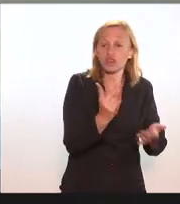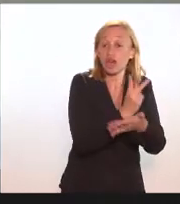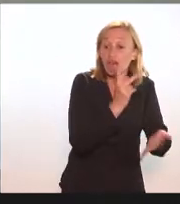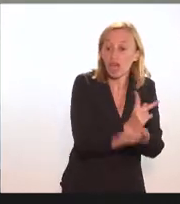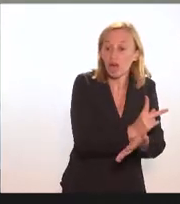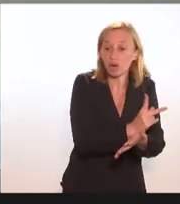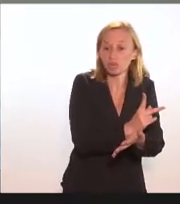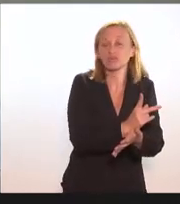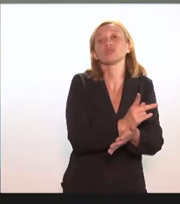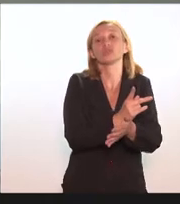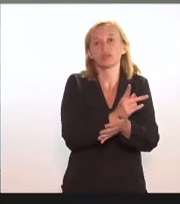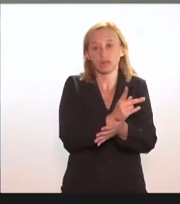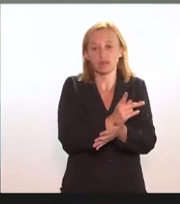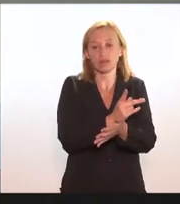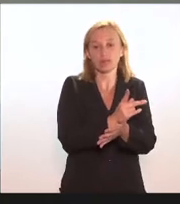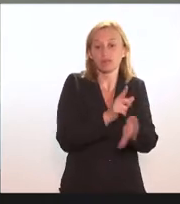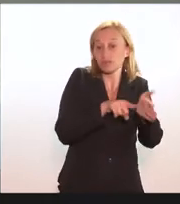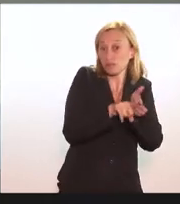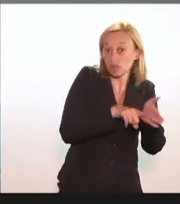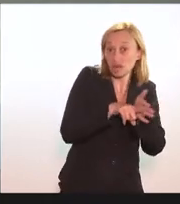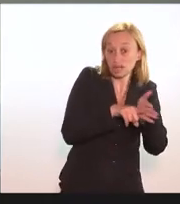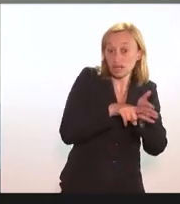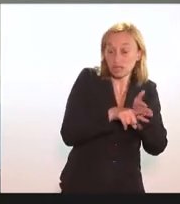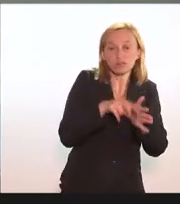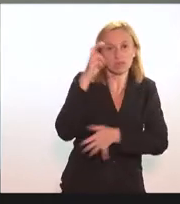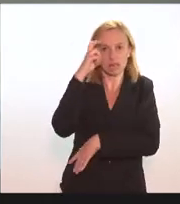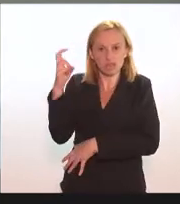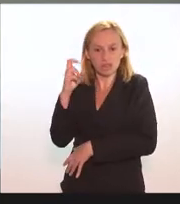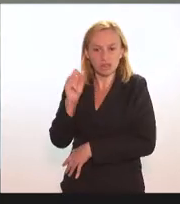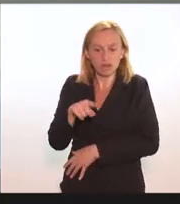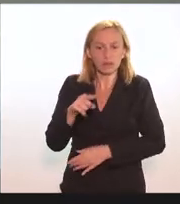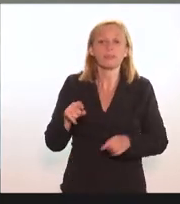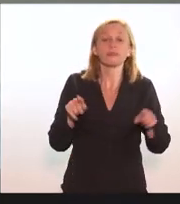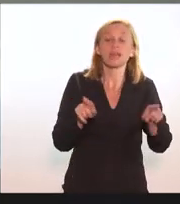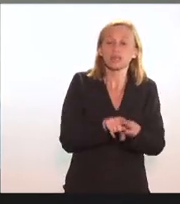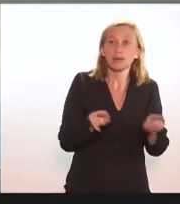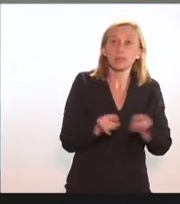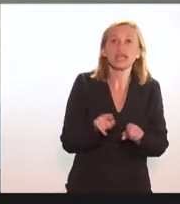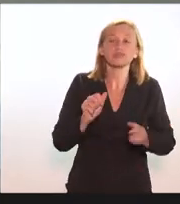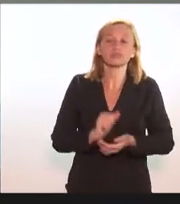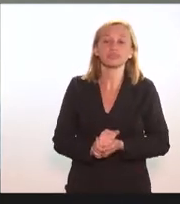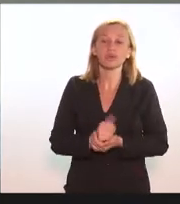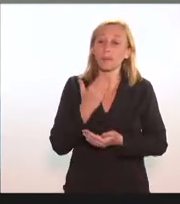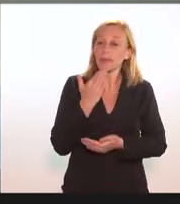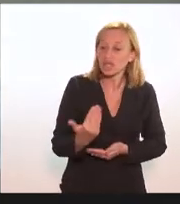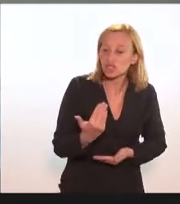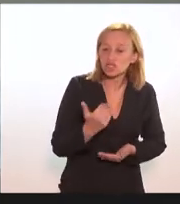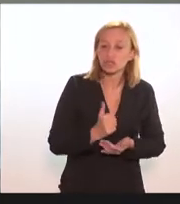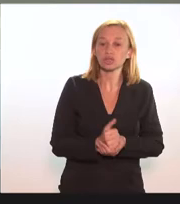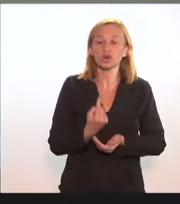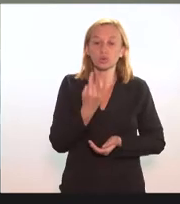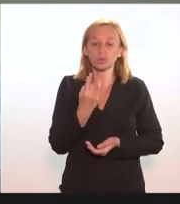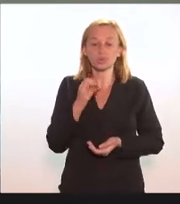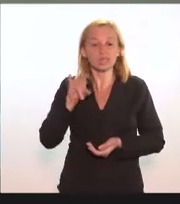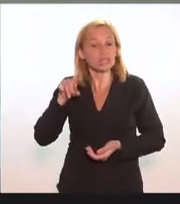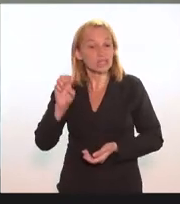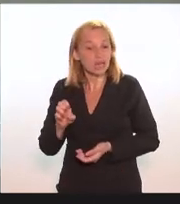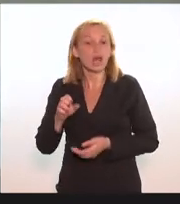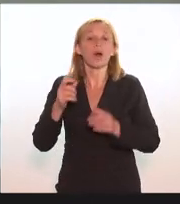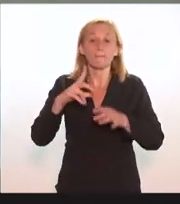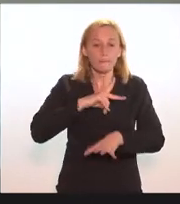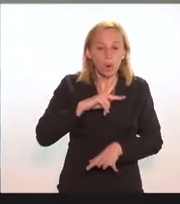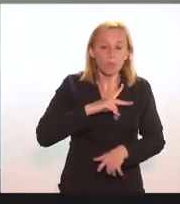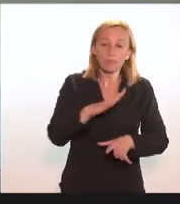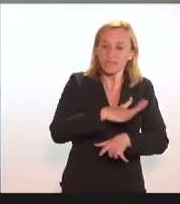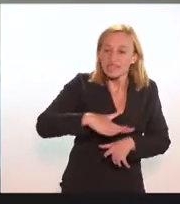processo de fiscalização e inteligência. Estamos também solicitando um SEI próprio para